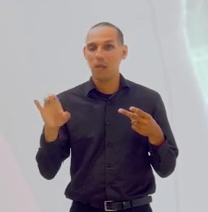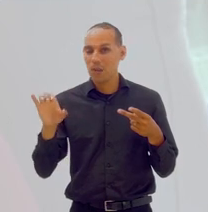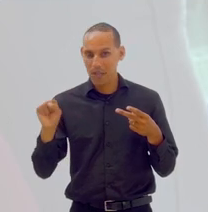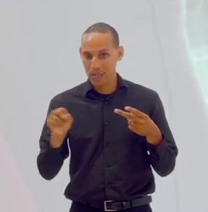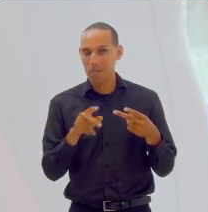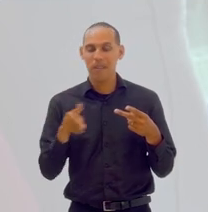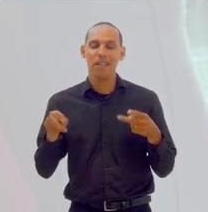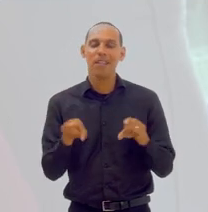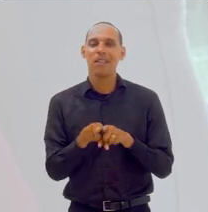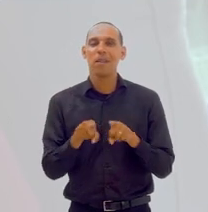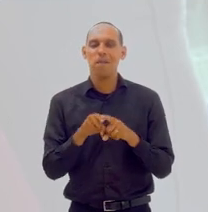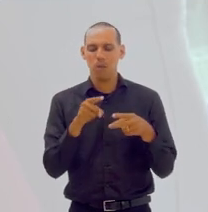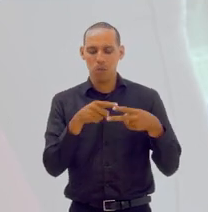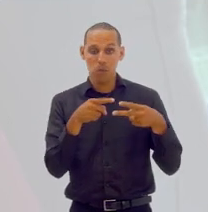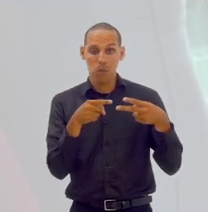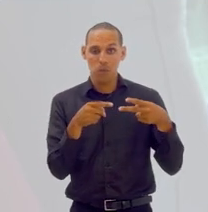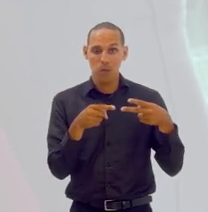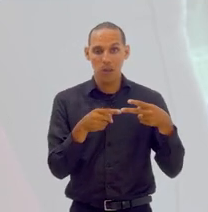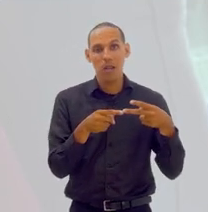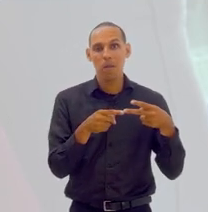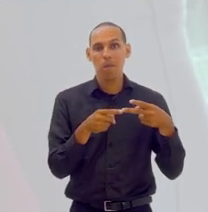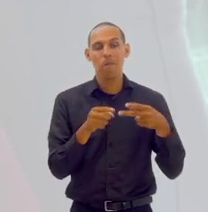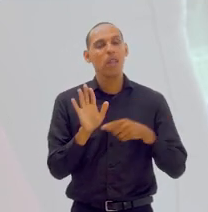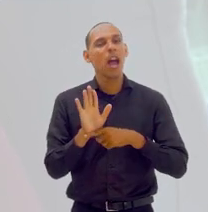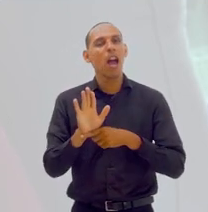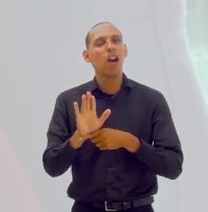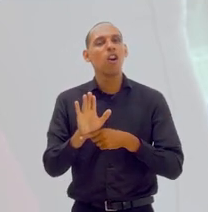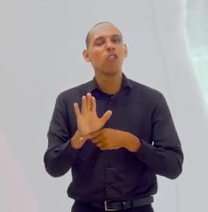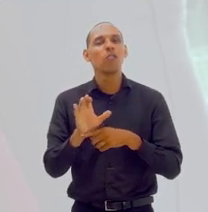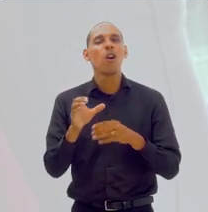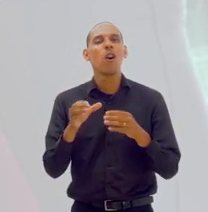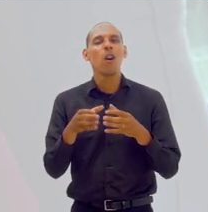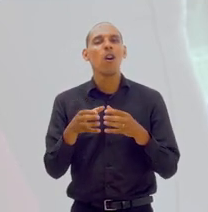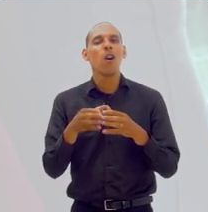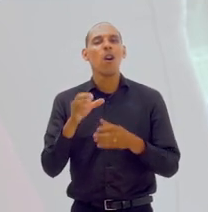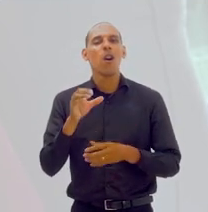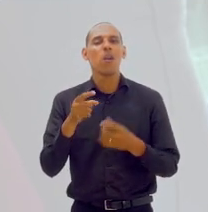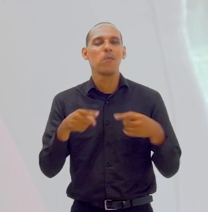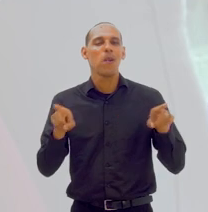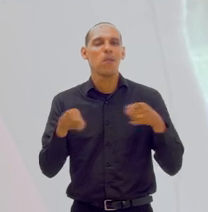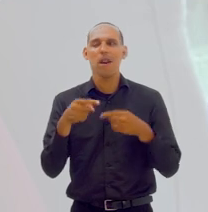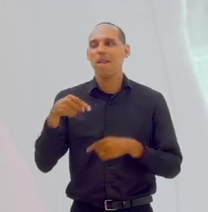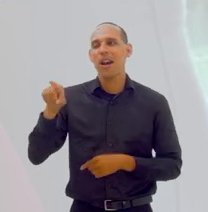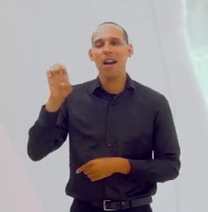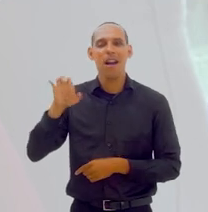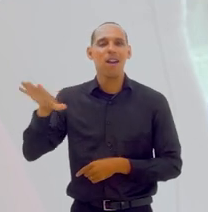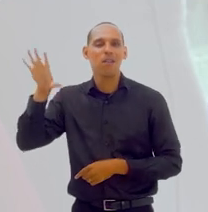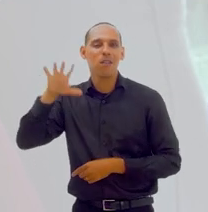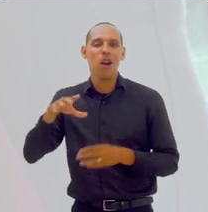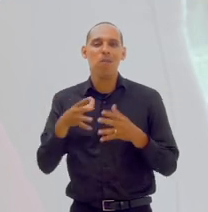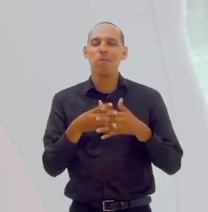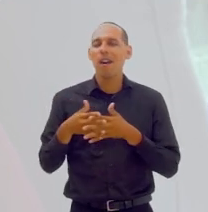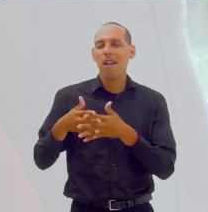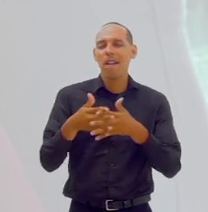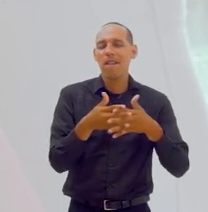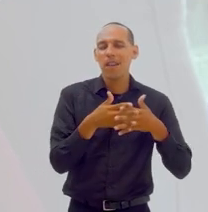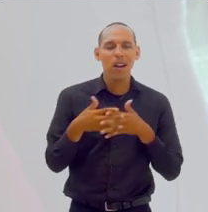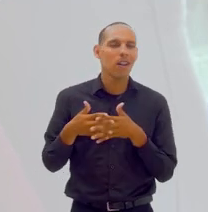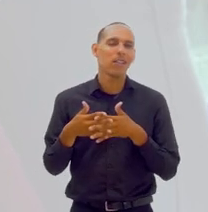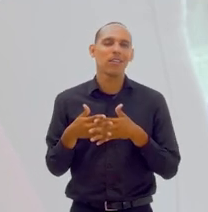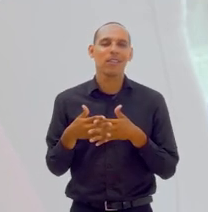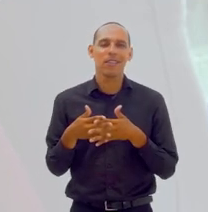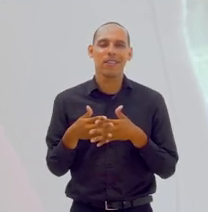presidente da orquestra. Eles conseguiram fazer com que a orquestra viajasse, fomos à Europa, fomos aos Estados